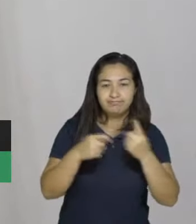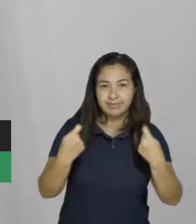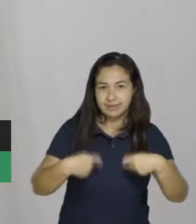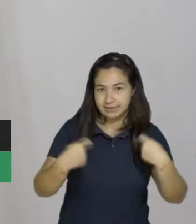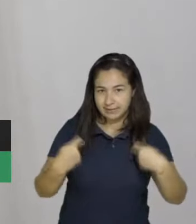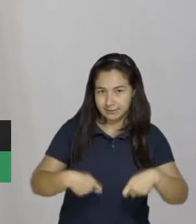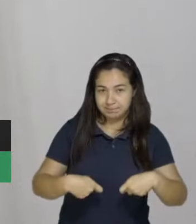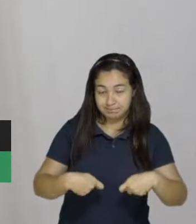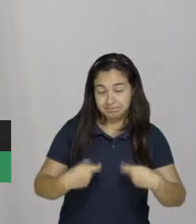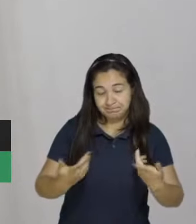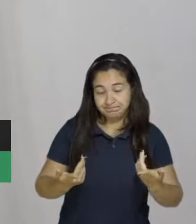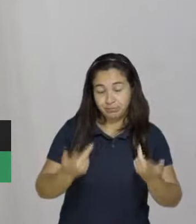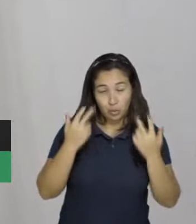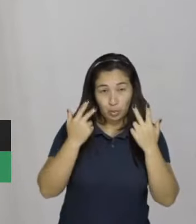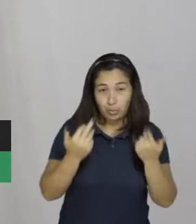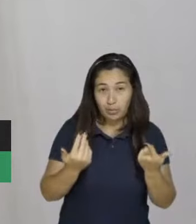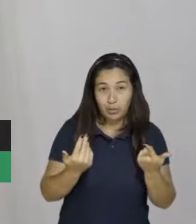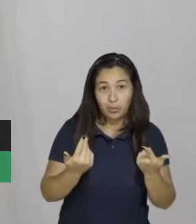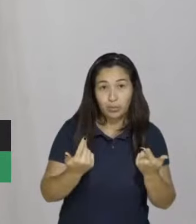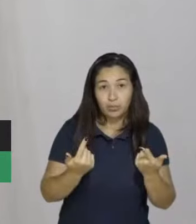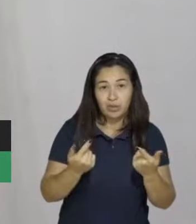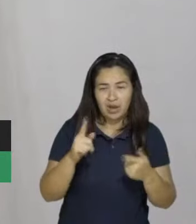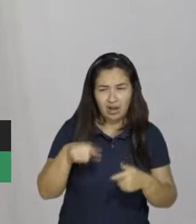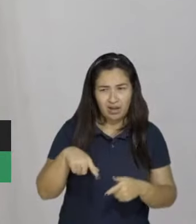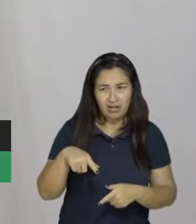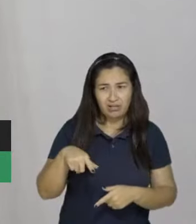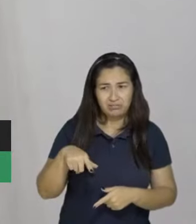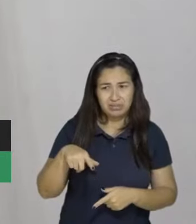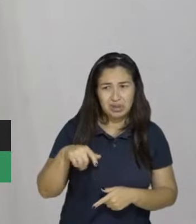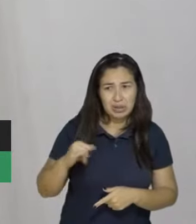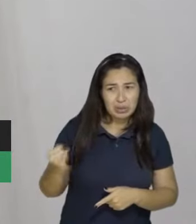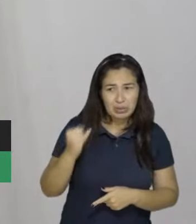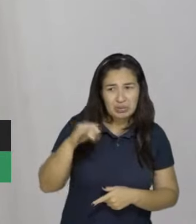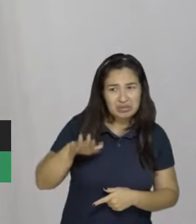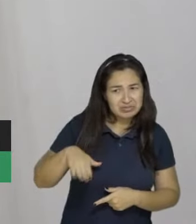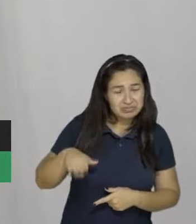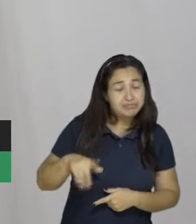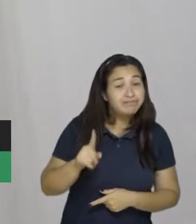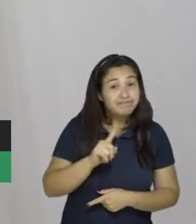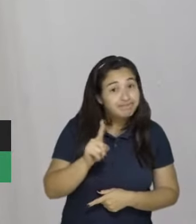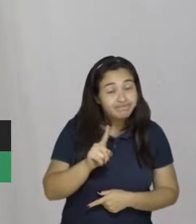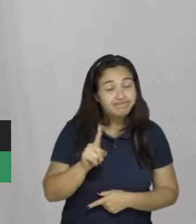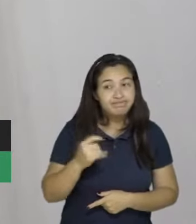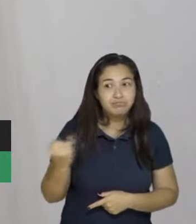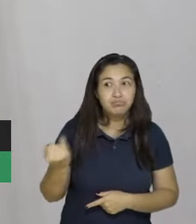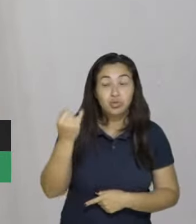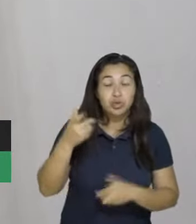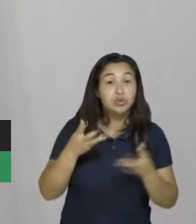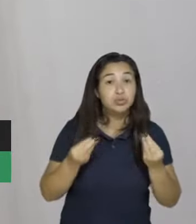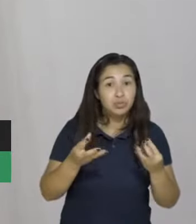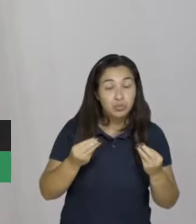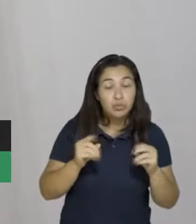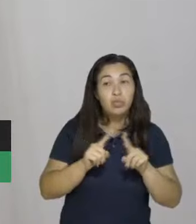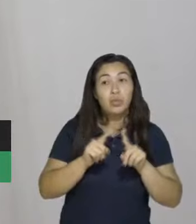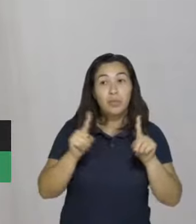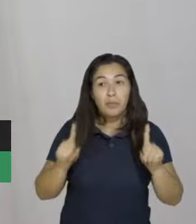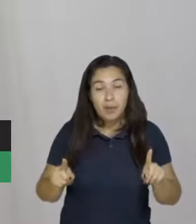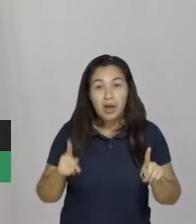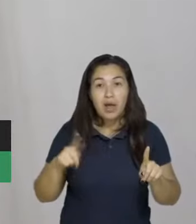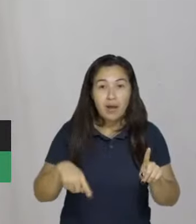que ser, que não são menos importantes, mas eles são oriundos desse